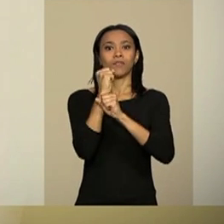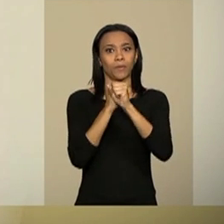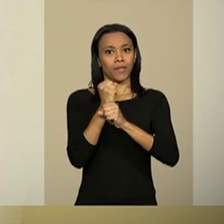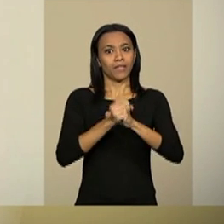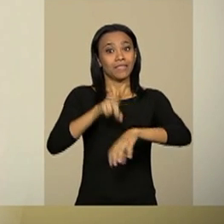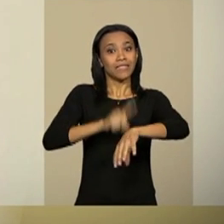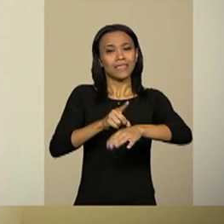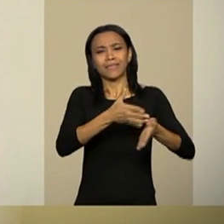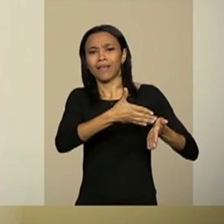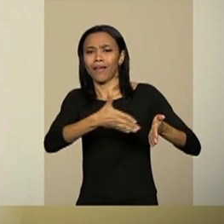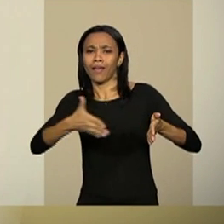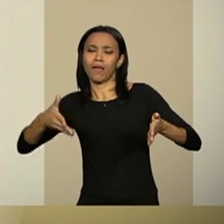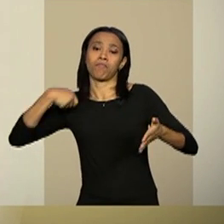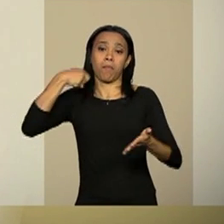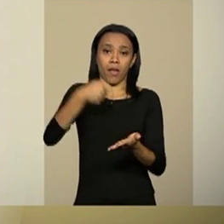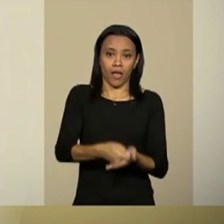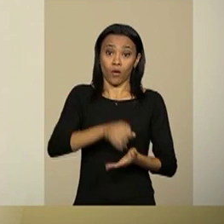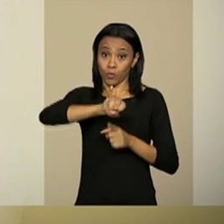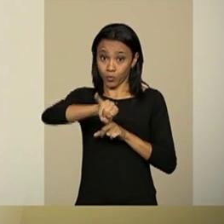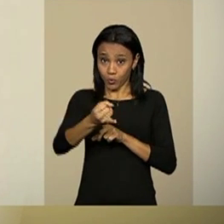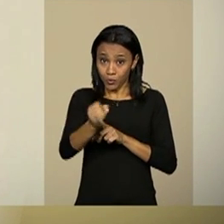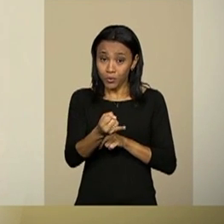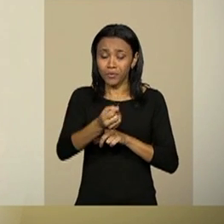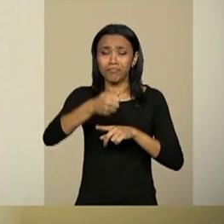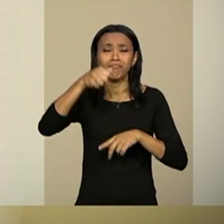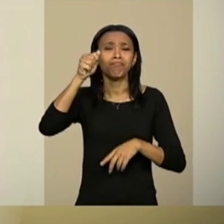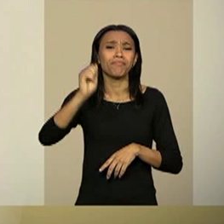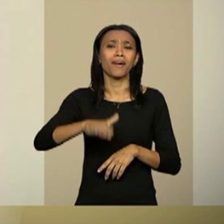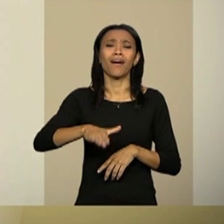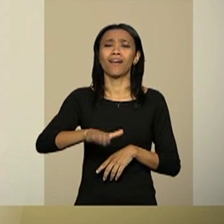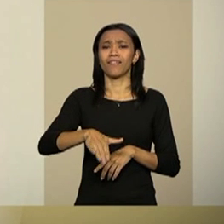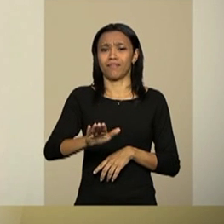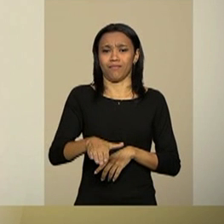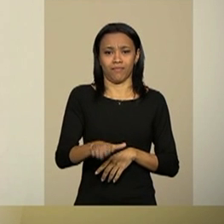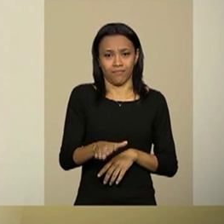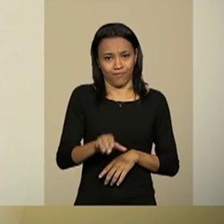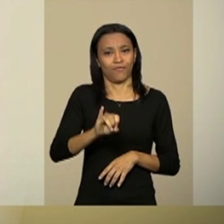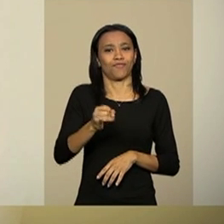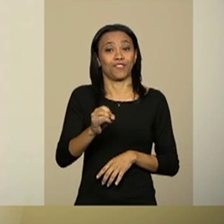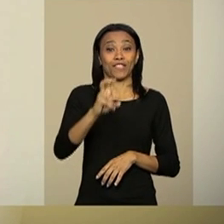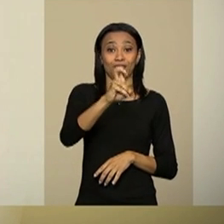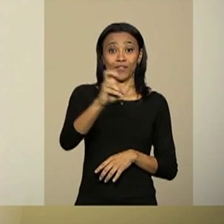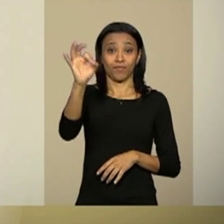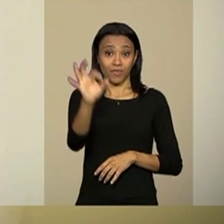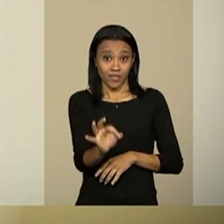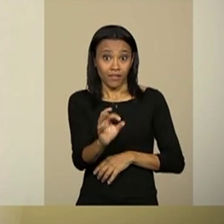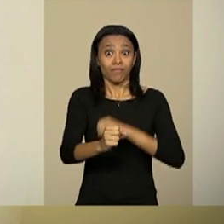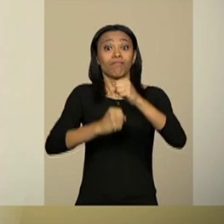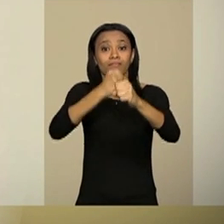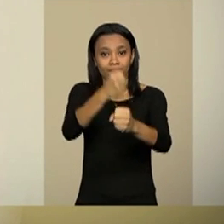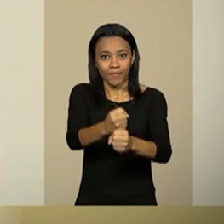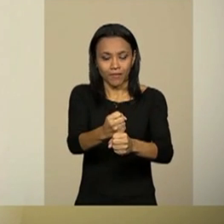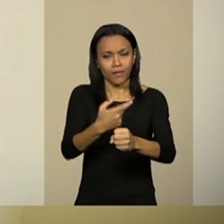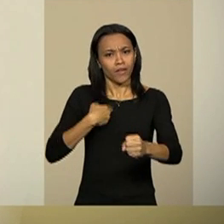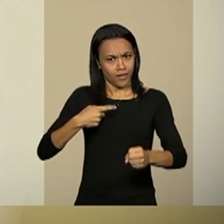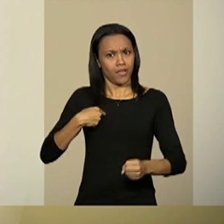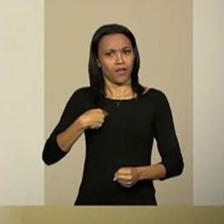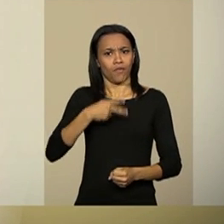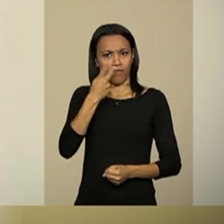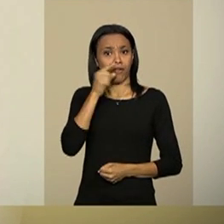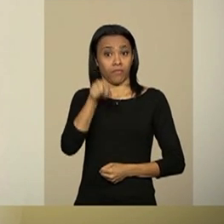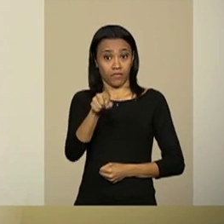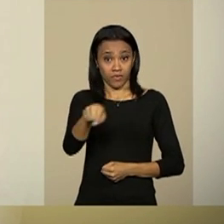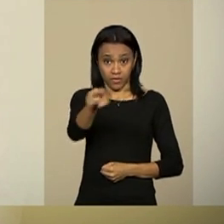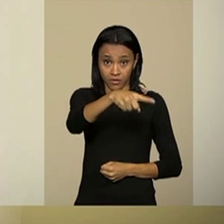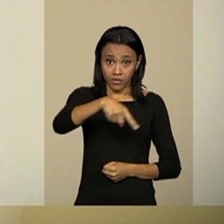prazo para pagar e os juros oceanos são baixinhos baixinhos de 5% ao ano eu garanto luciano